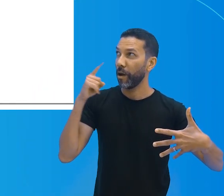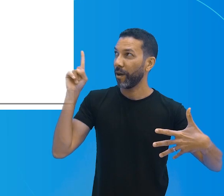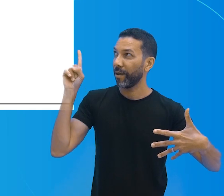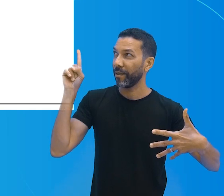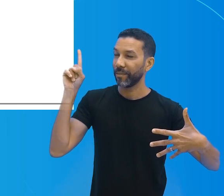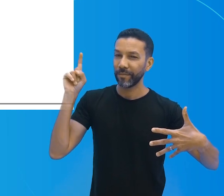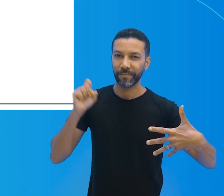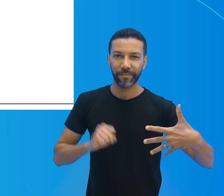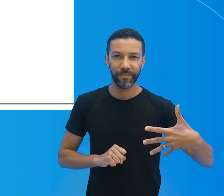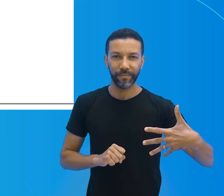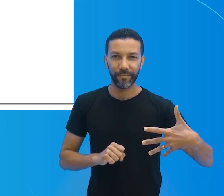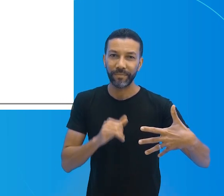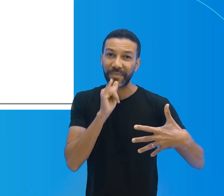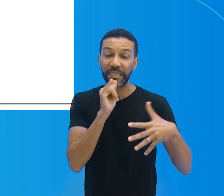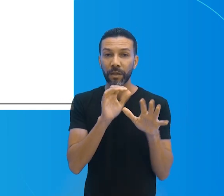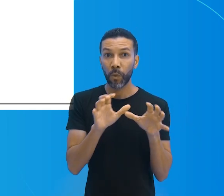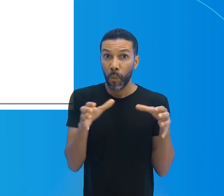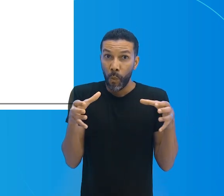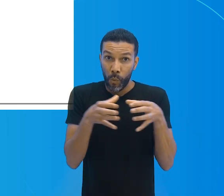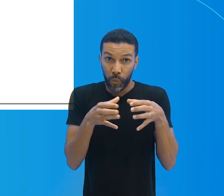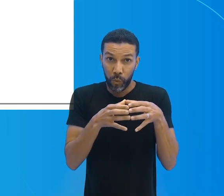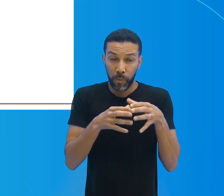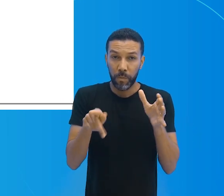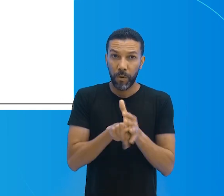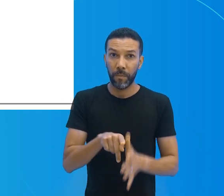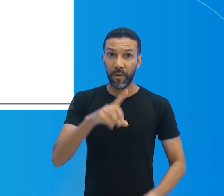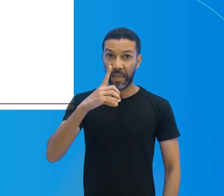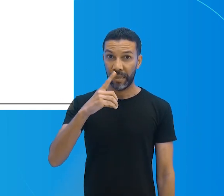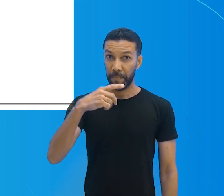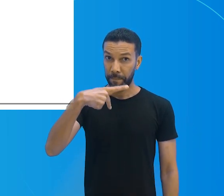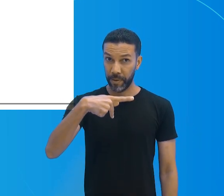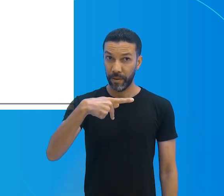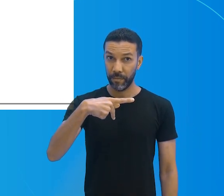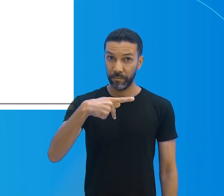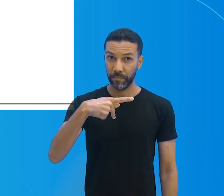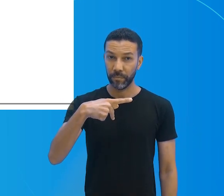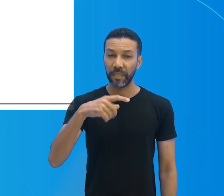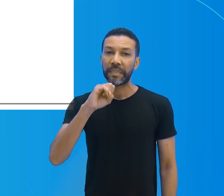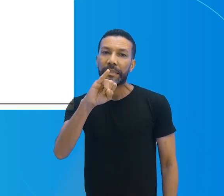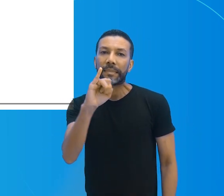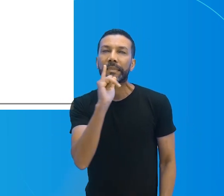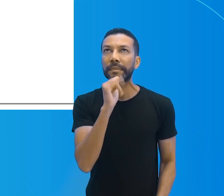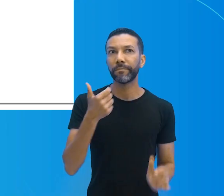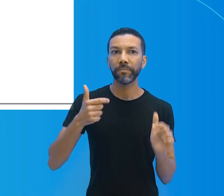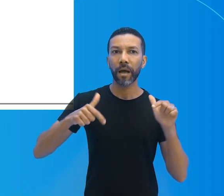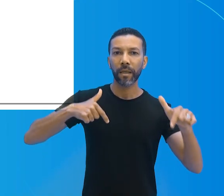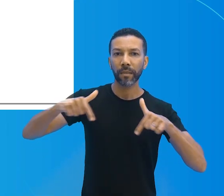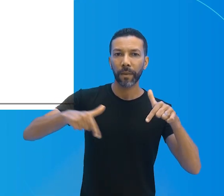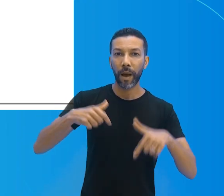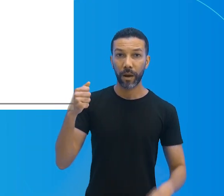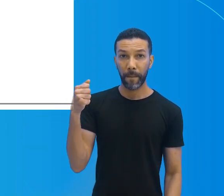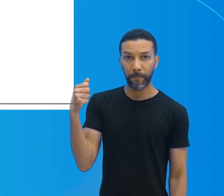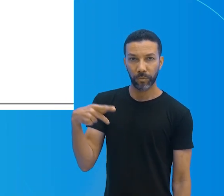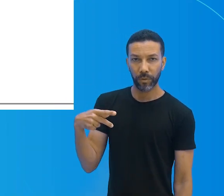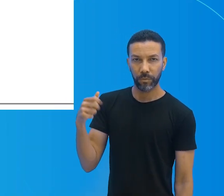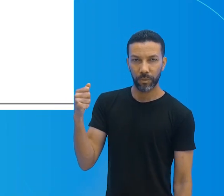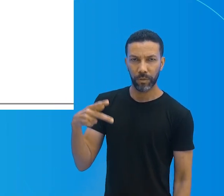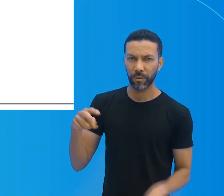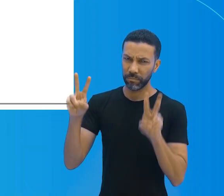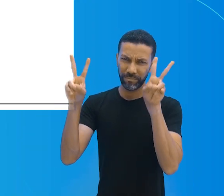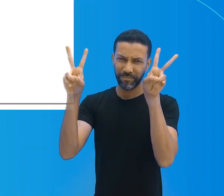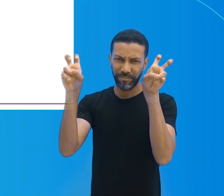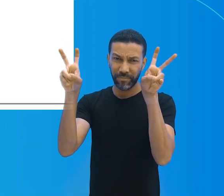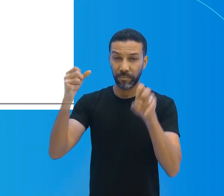por exemplo, se a equipe do departamento pessoal, né, estiver trabalhando com uma